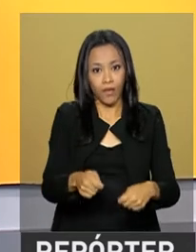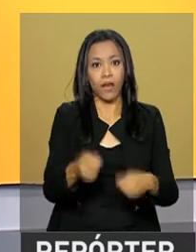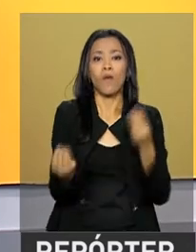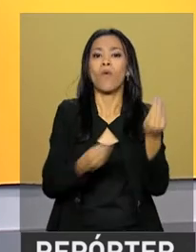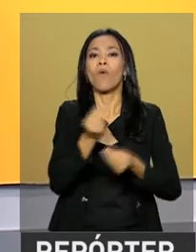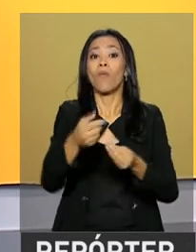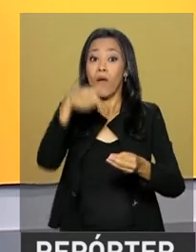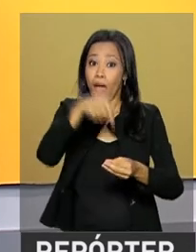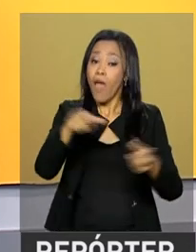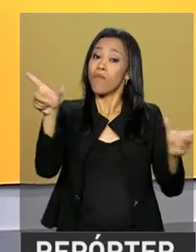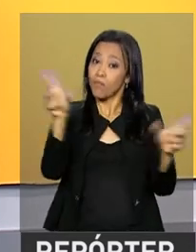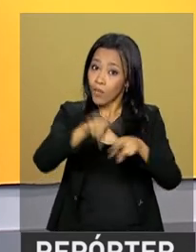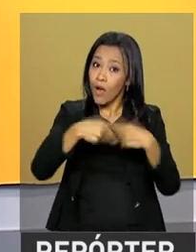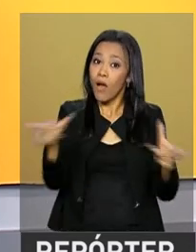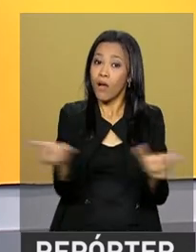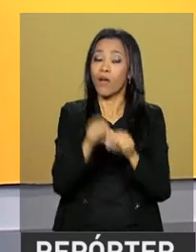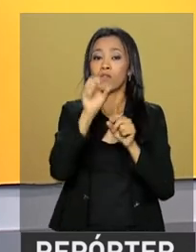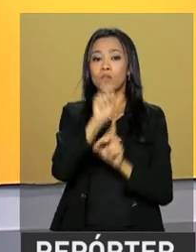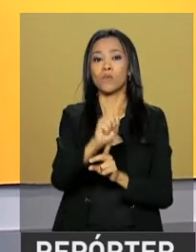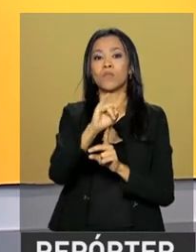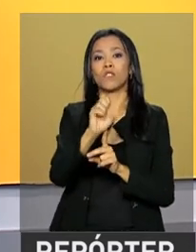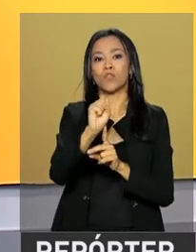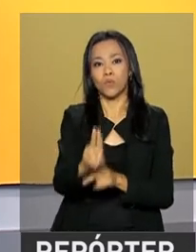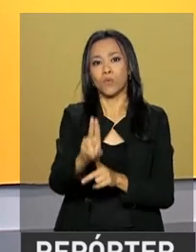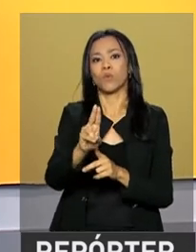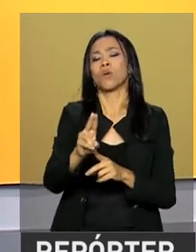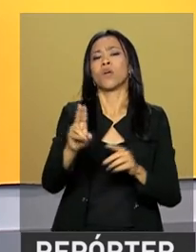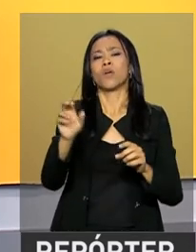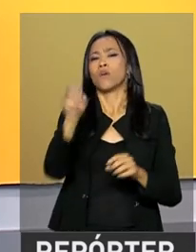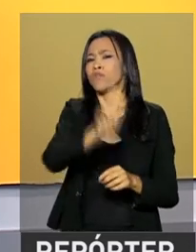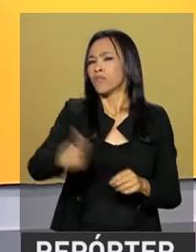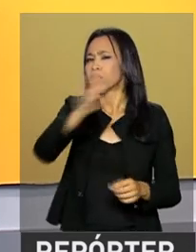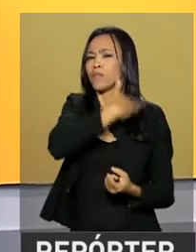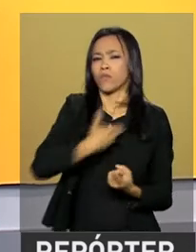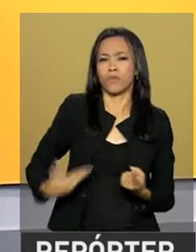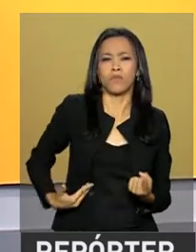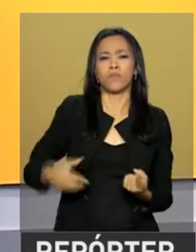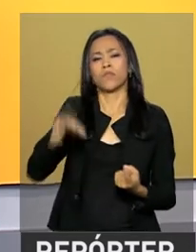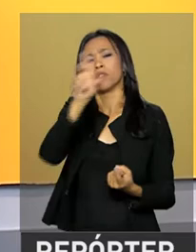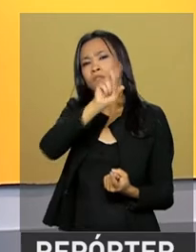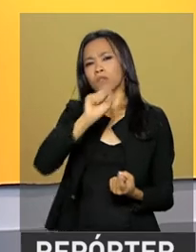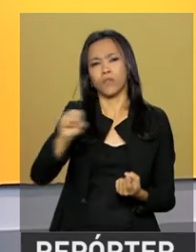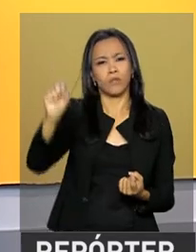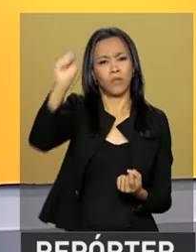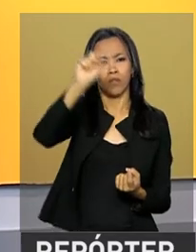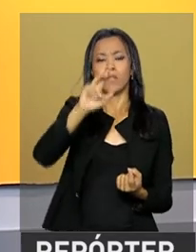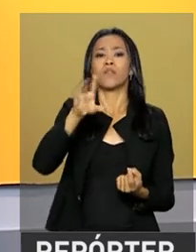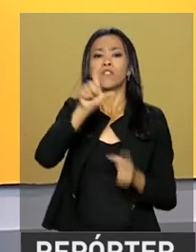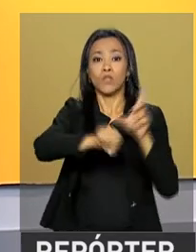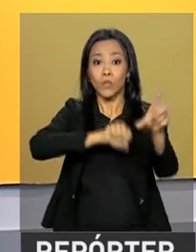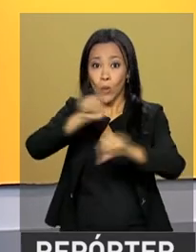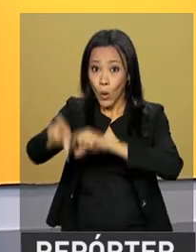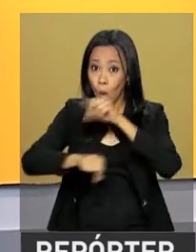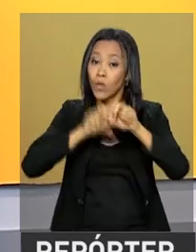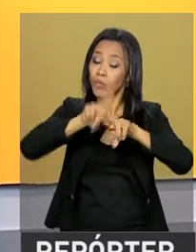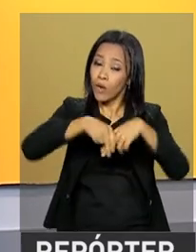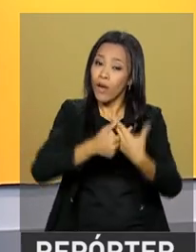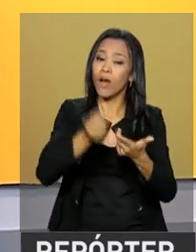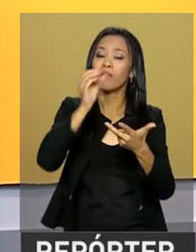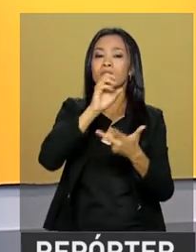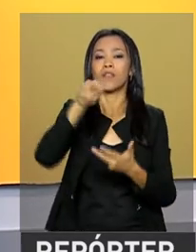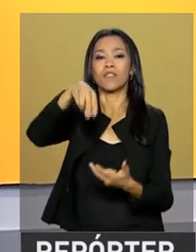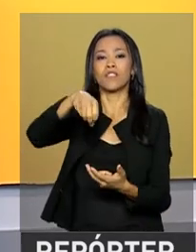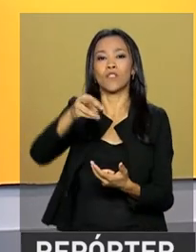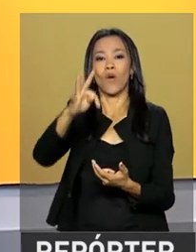meio do sisu instituições públicas de ensino superior de todo o país seleção estudantes com base nas notas obtidas